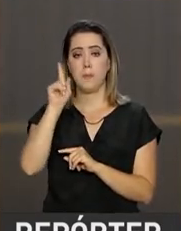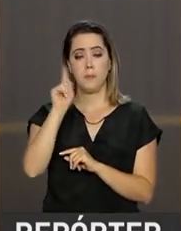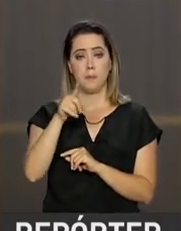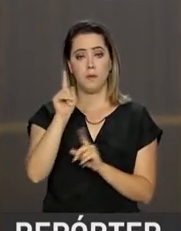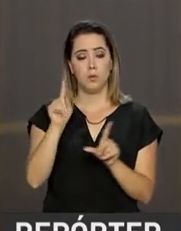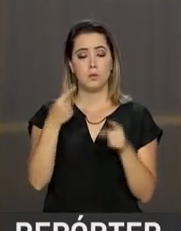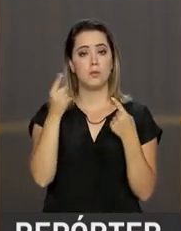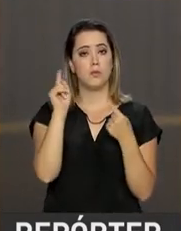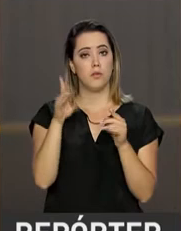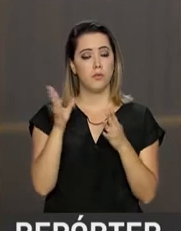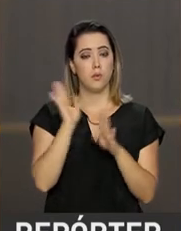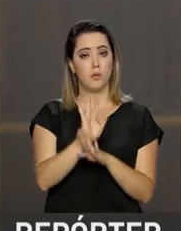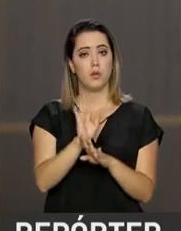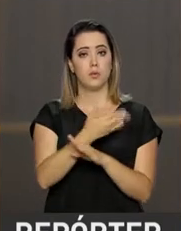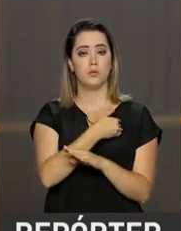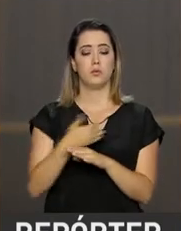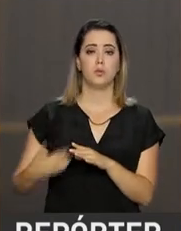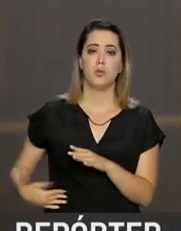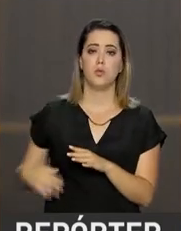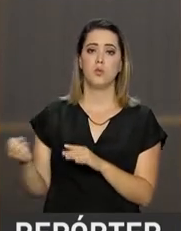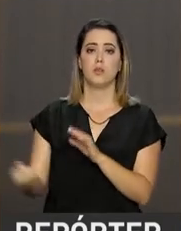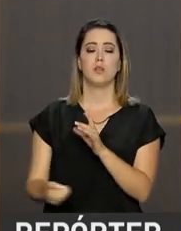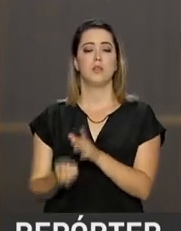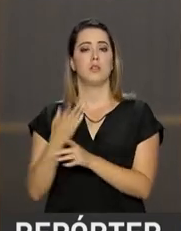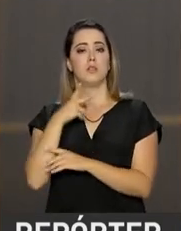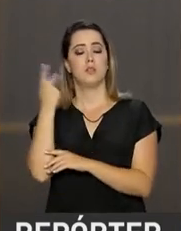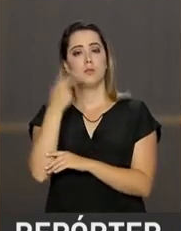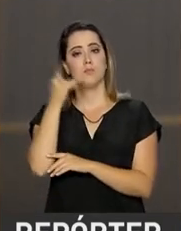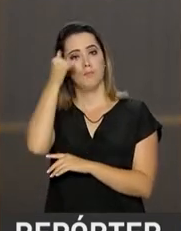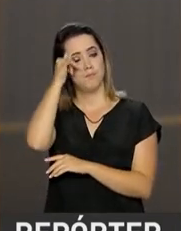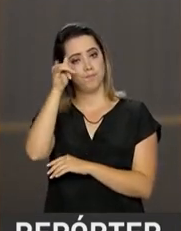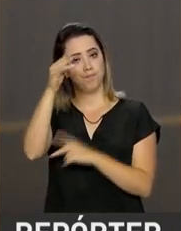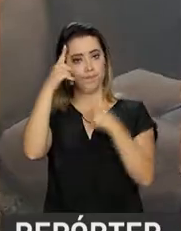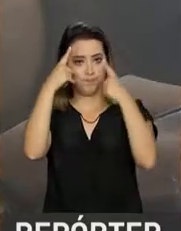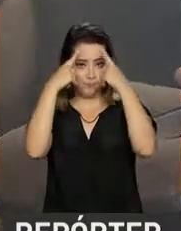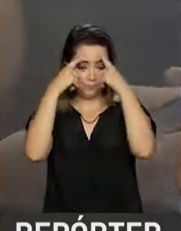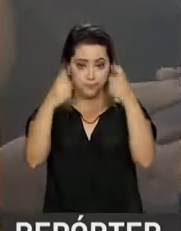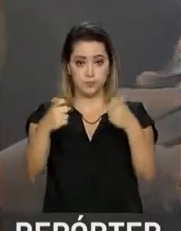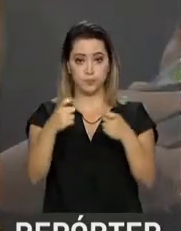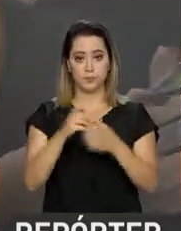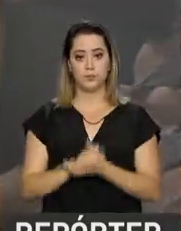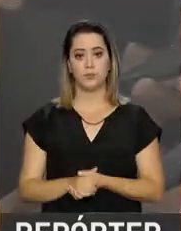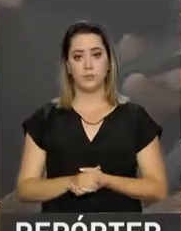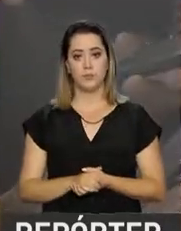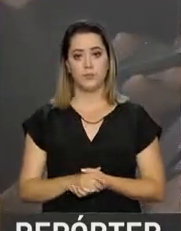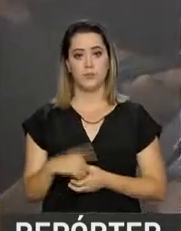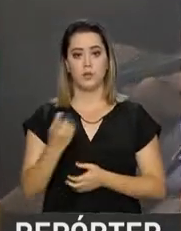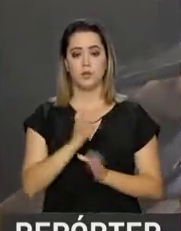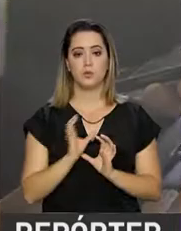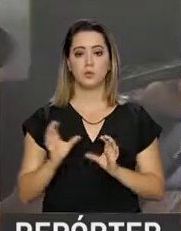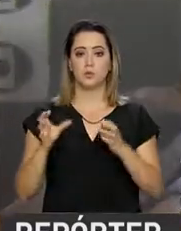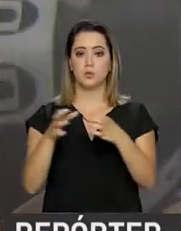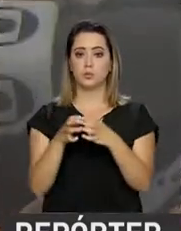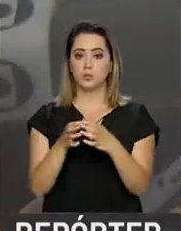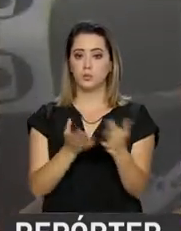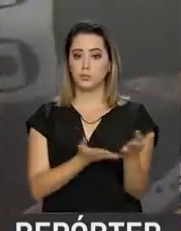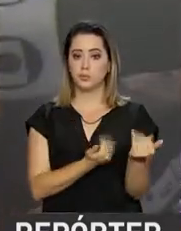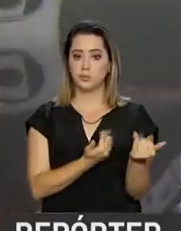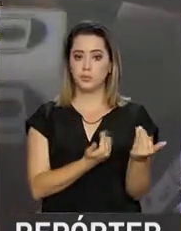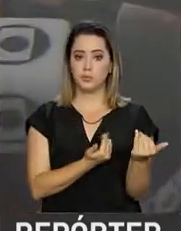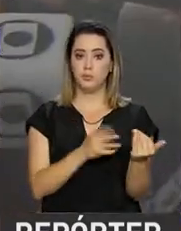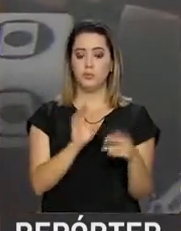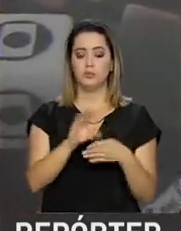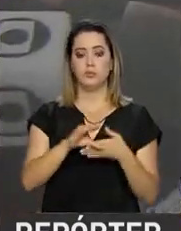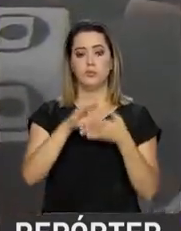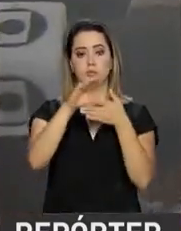governo na implementação de políticas para combater a violência contra a juventude. Nós fizemos a composição do Conselho de uma forma